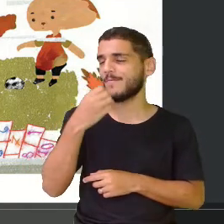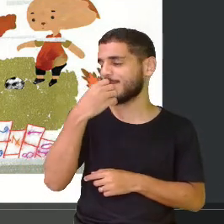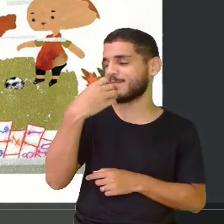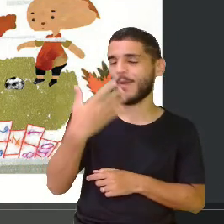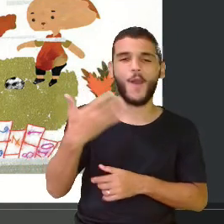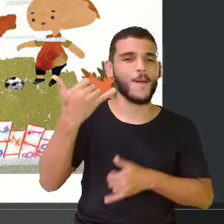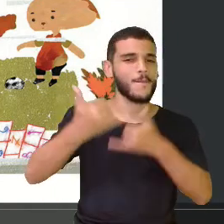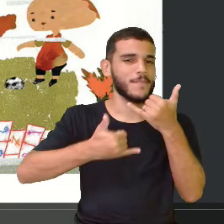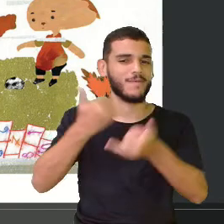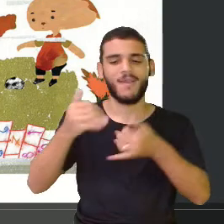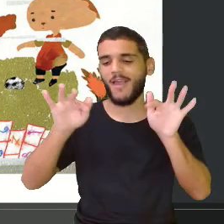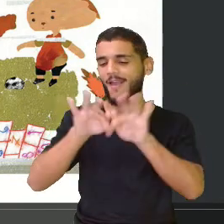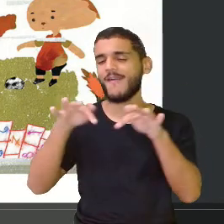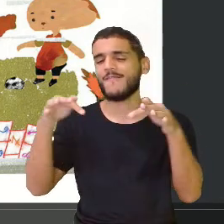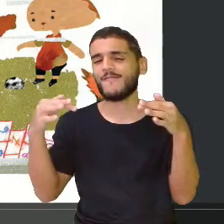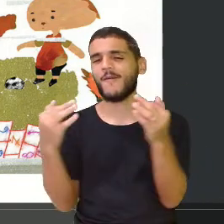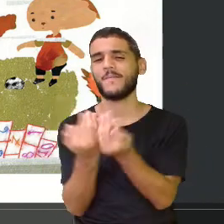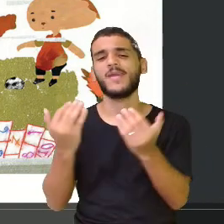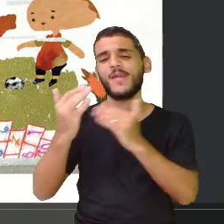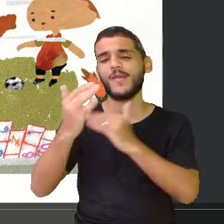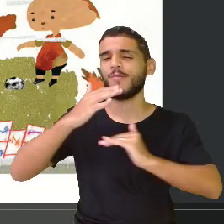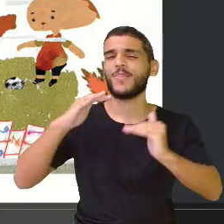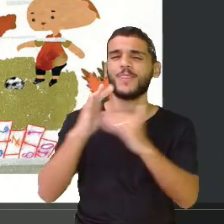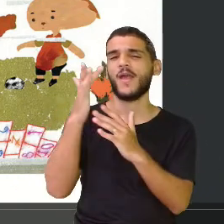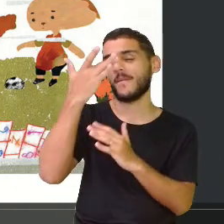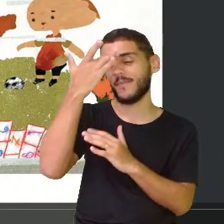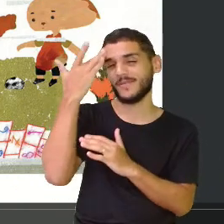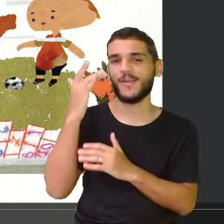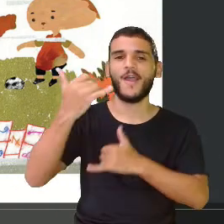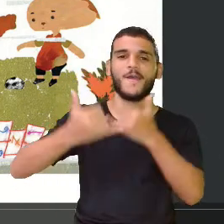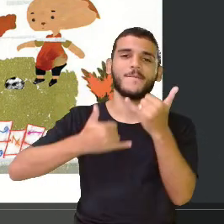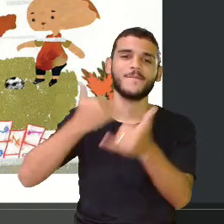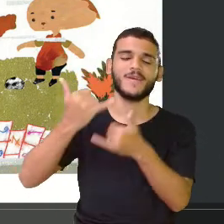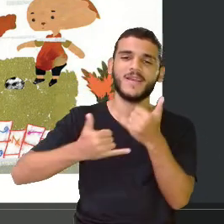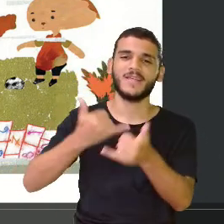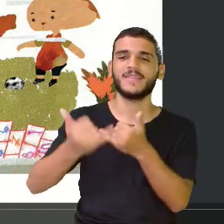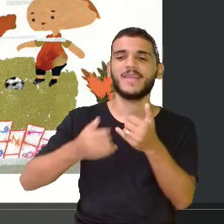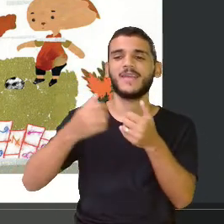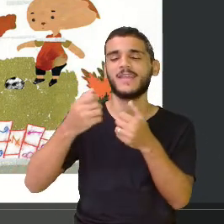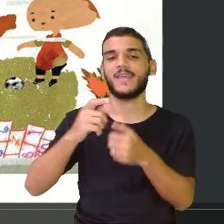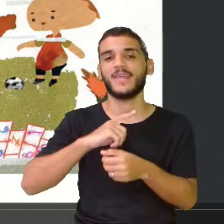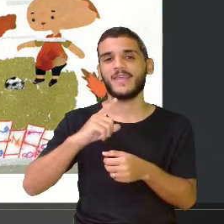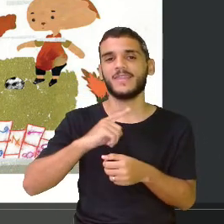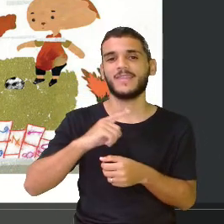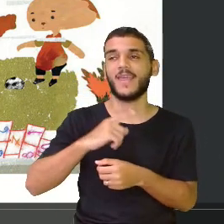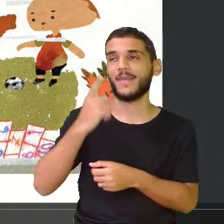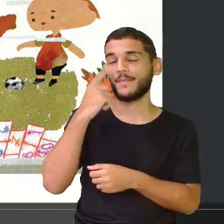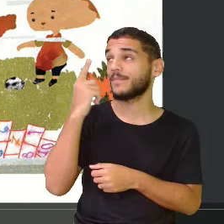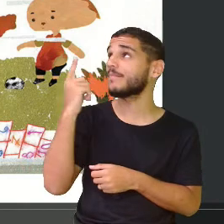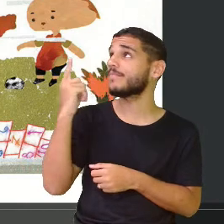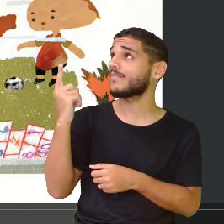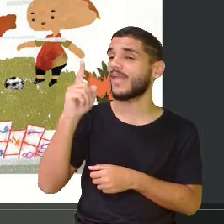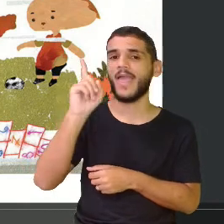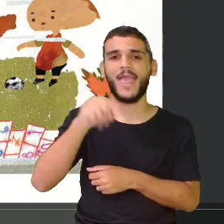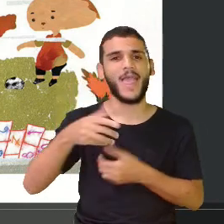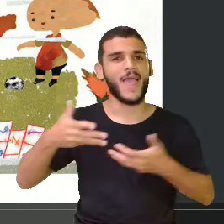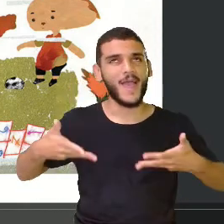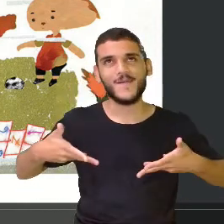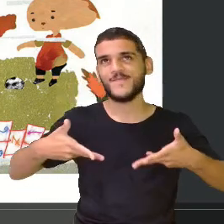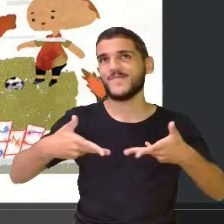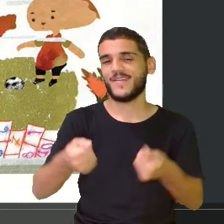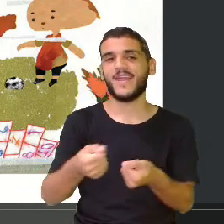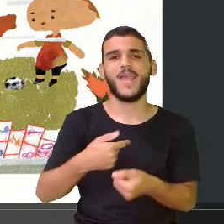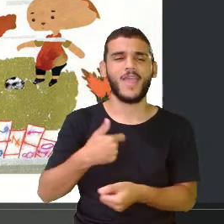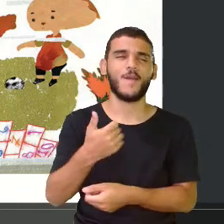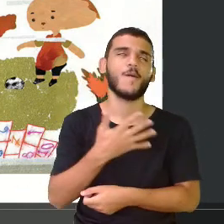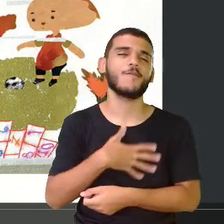os primos, com a família, com todos. E as brincadeiras aí que foram citadas por essa autora são maravilhosas. Eu gosto de brincar